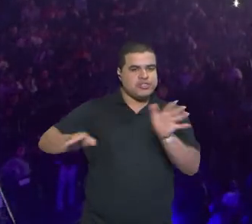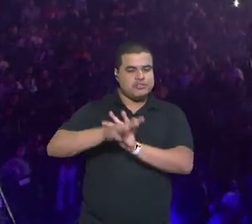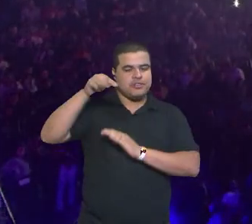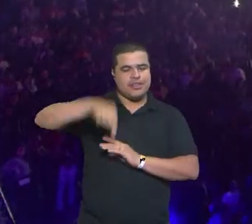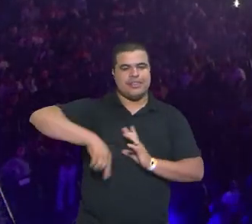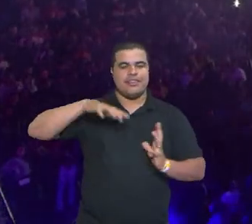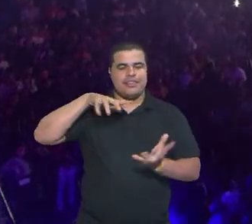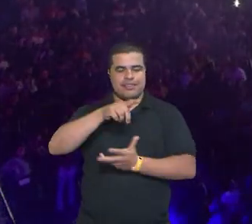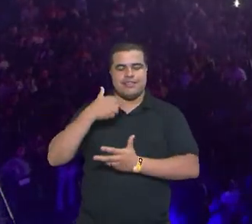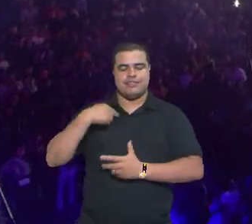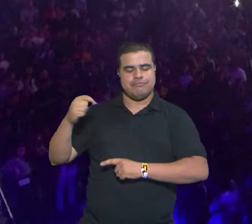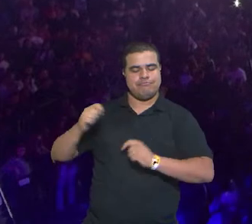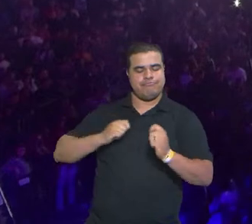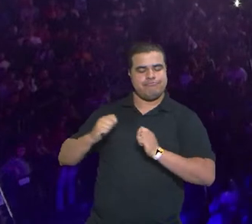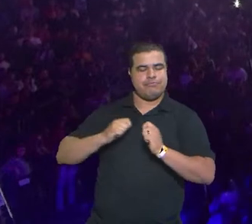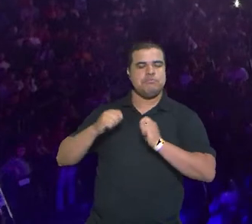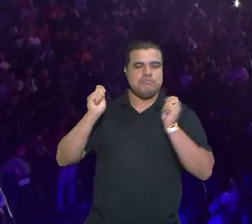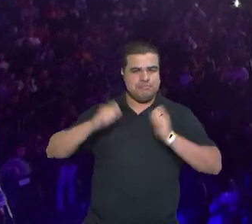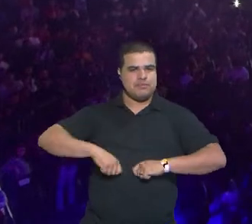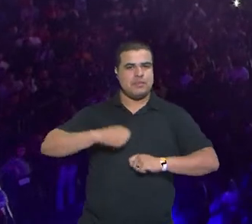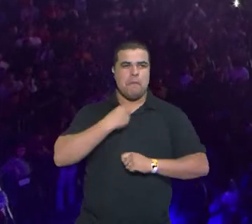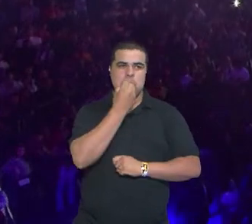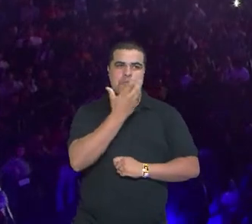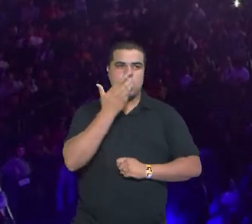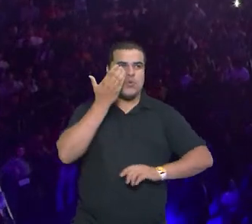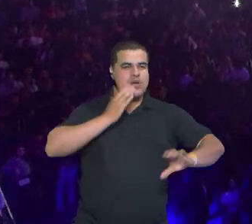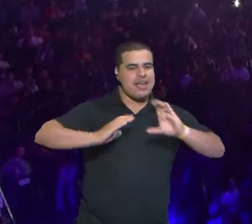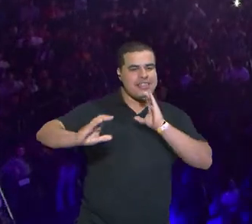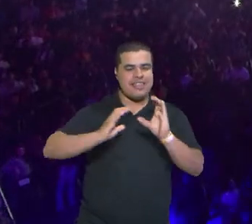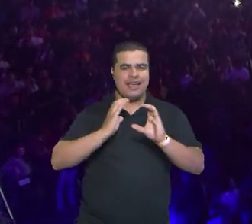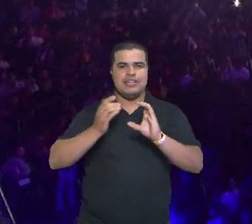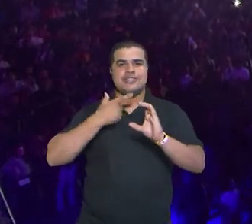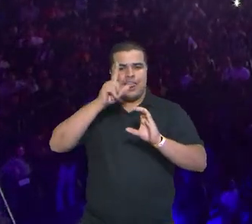me preparou como é bom cantar